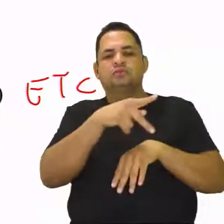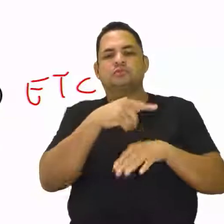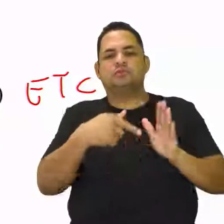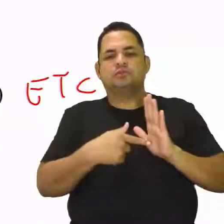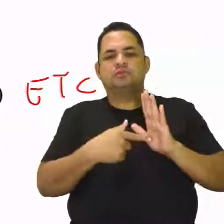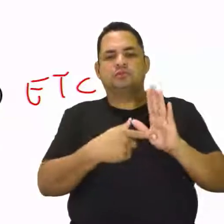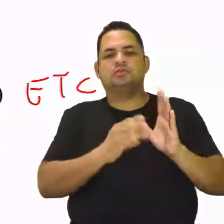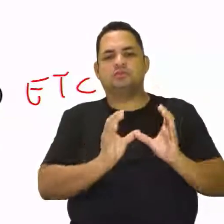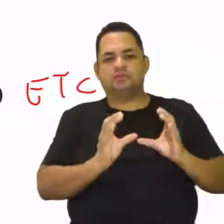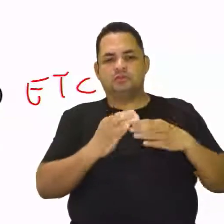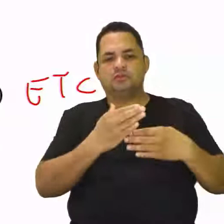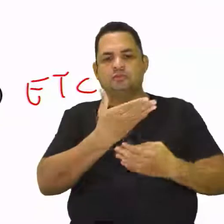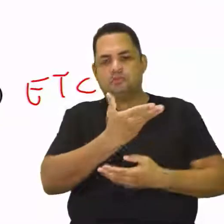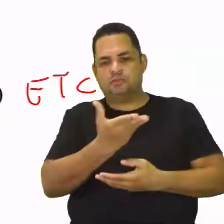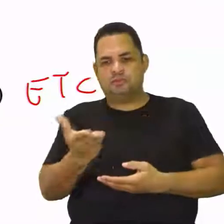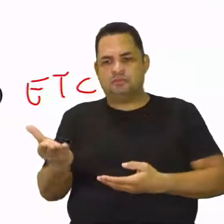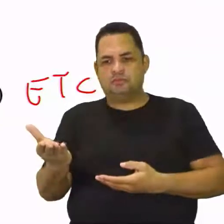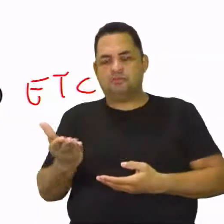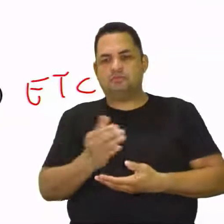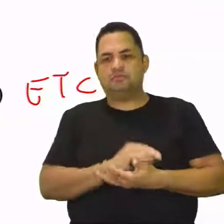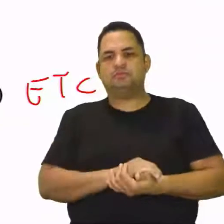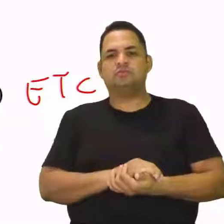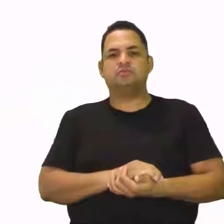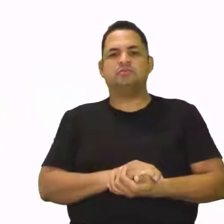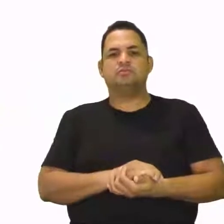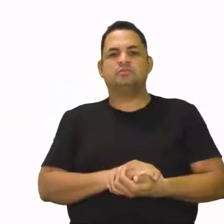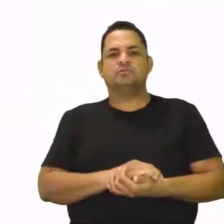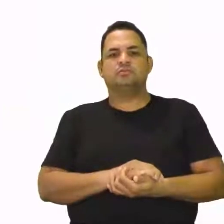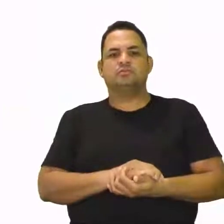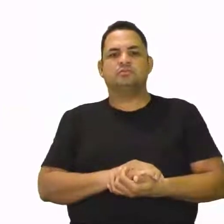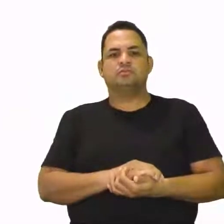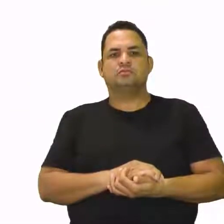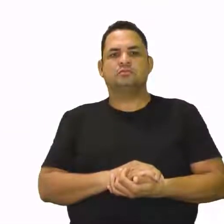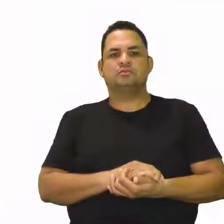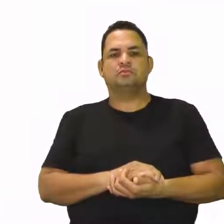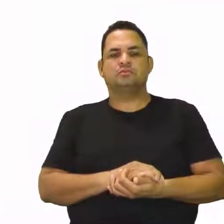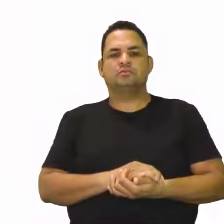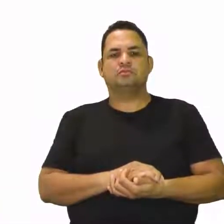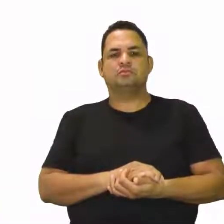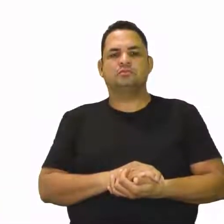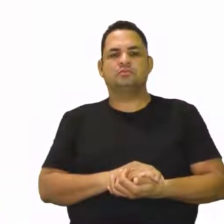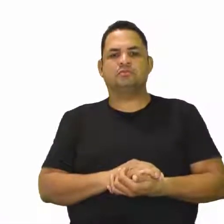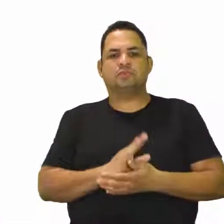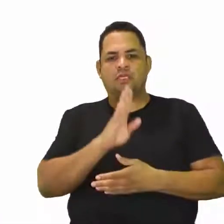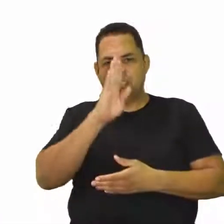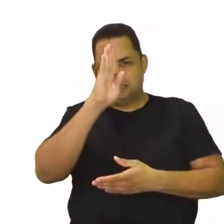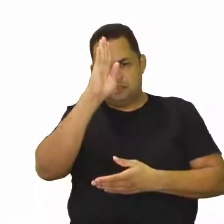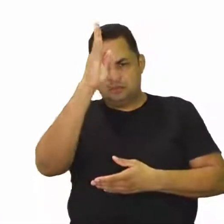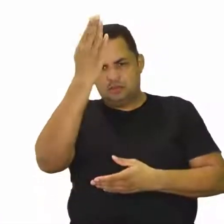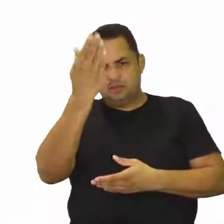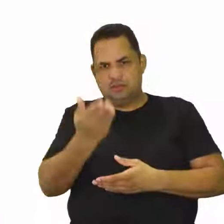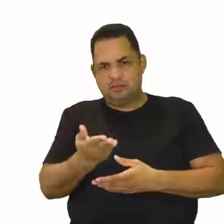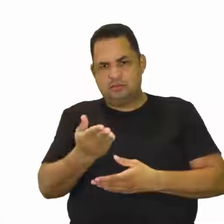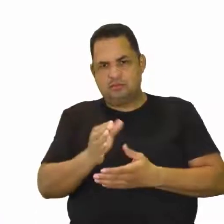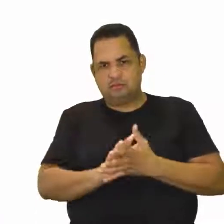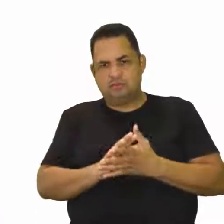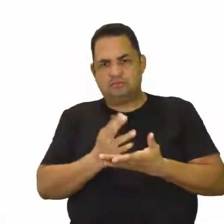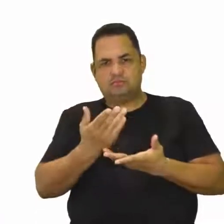dos aliados. Vamos à guerra? Então vamos. Esse aí é o principal